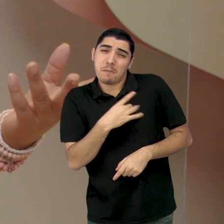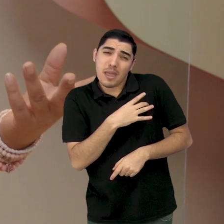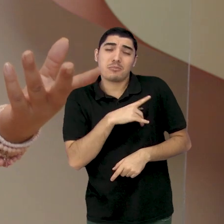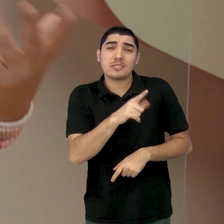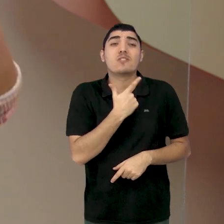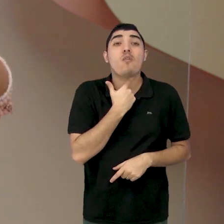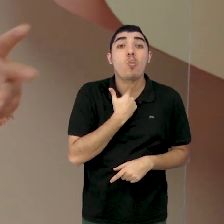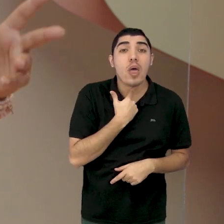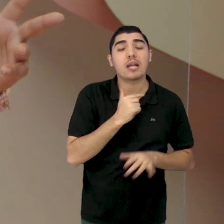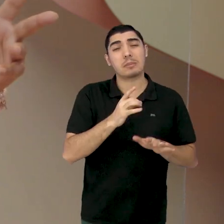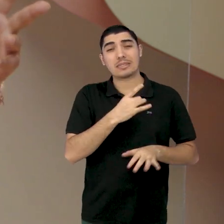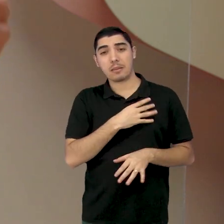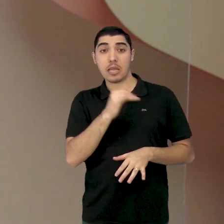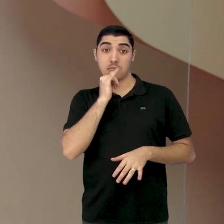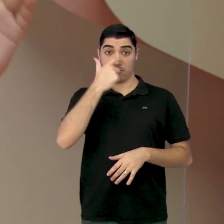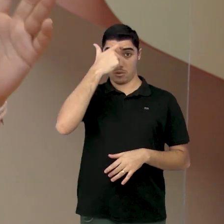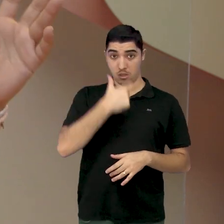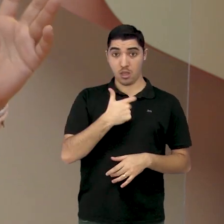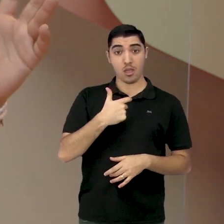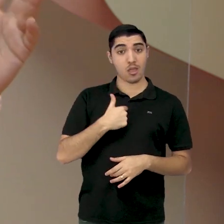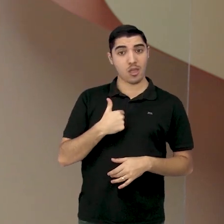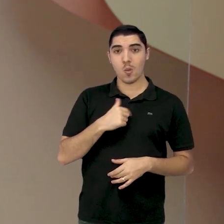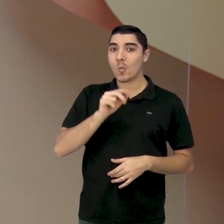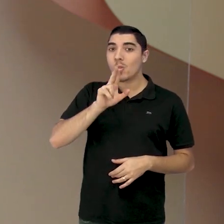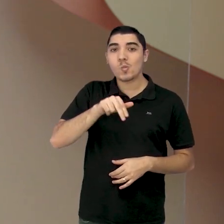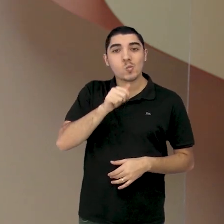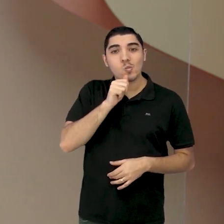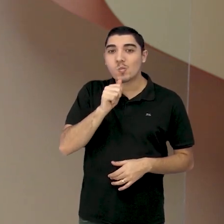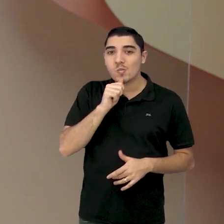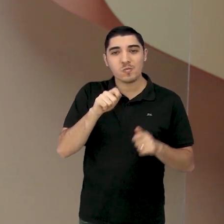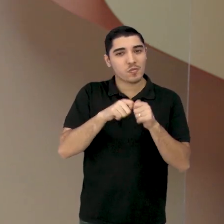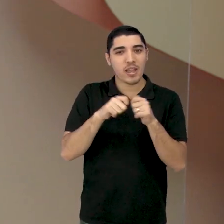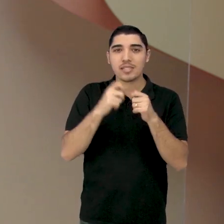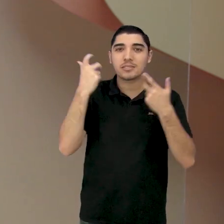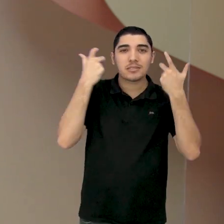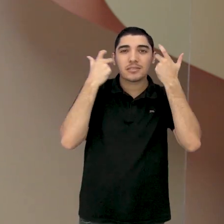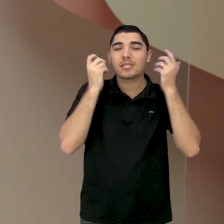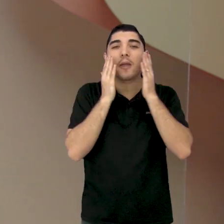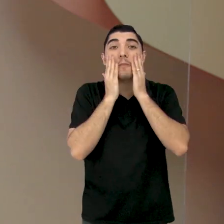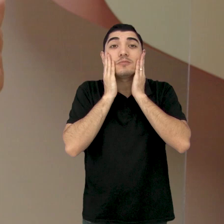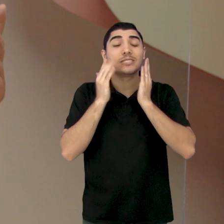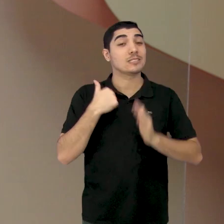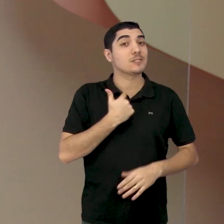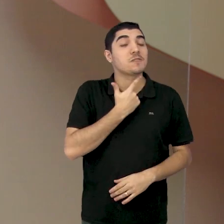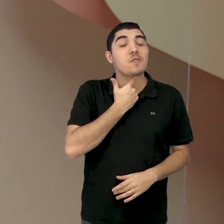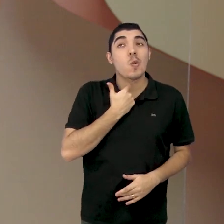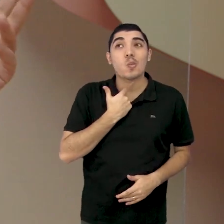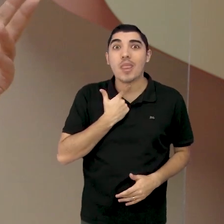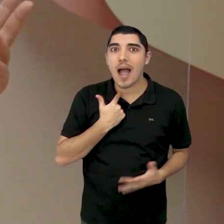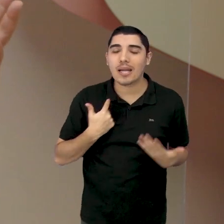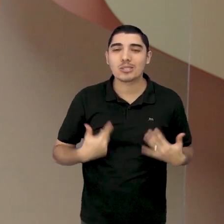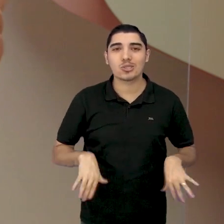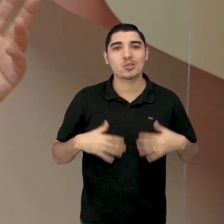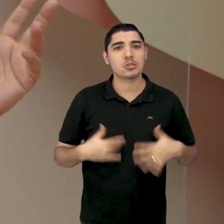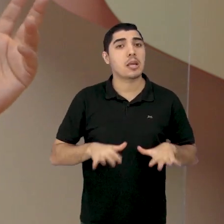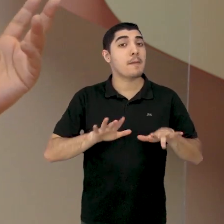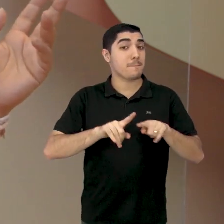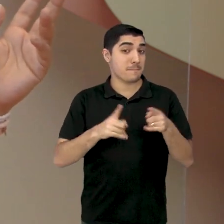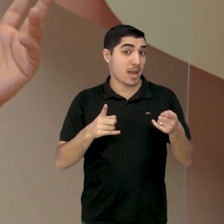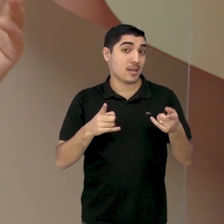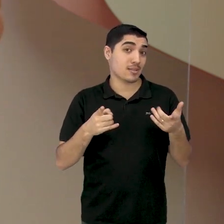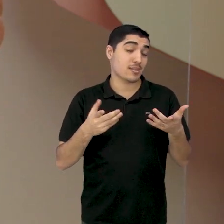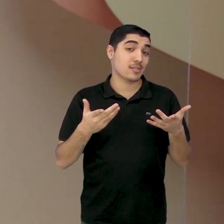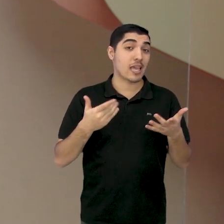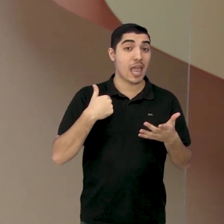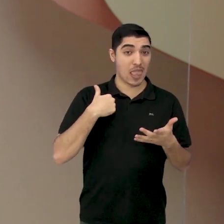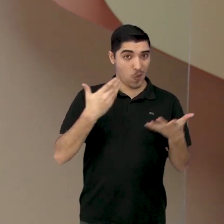fazer? Então, como eu, por exemplo, ainda não fiz o procedimento do tal do Botox. Gente, tô doida para fazer. Mas aí, agora eu vou